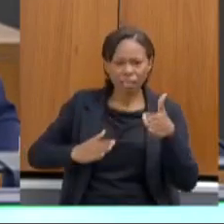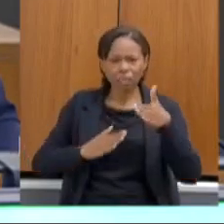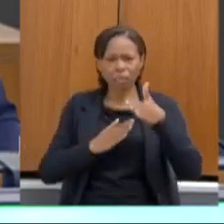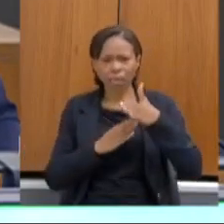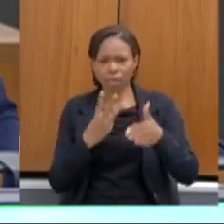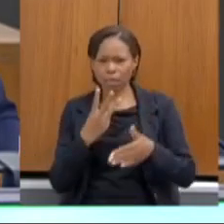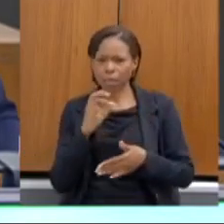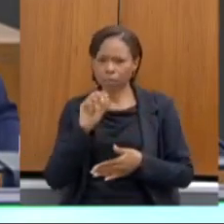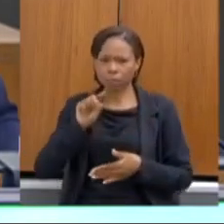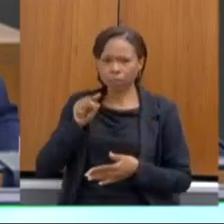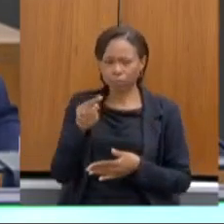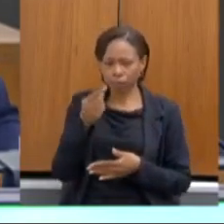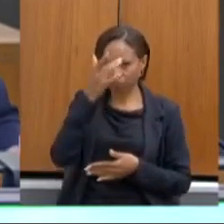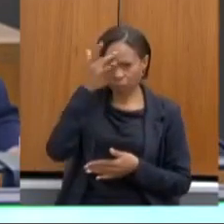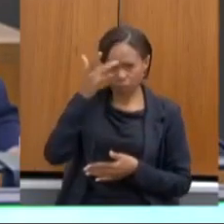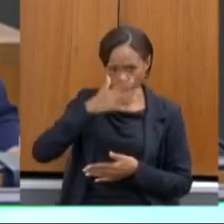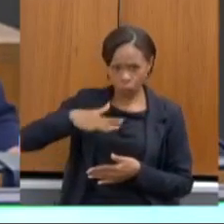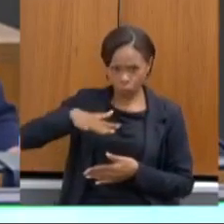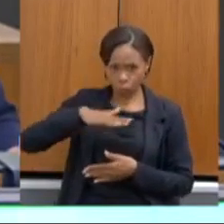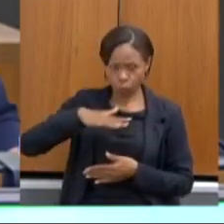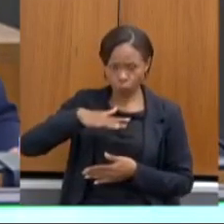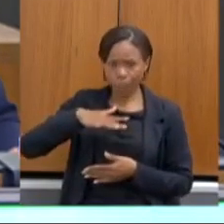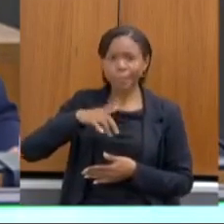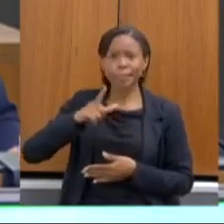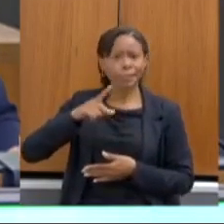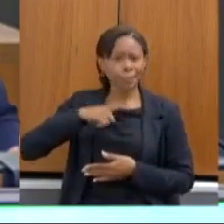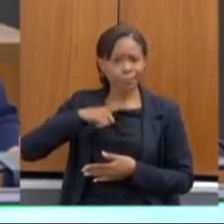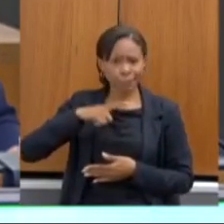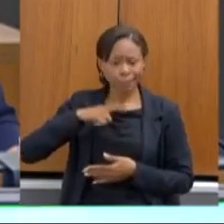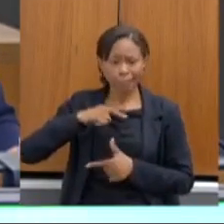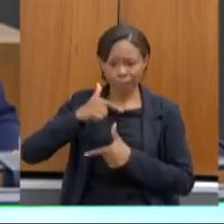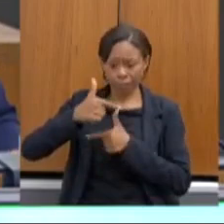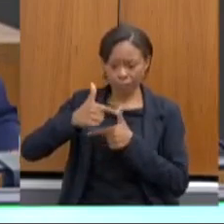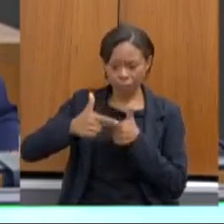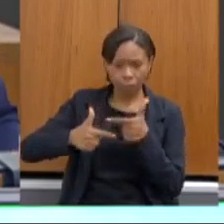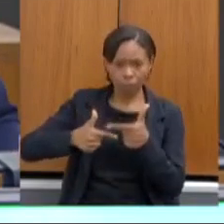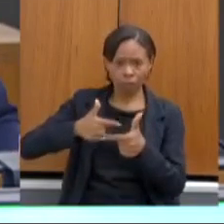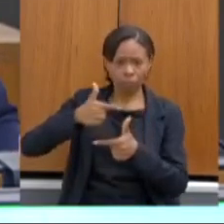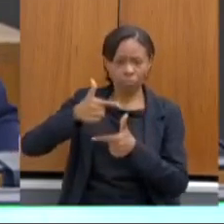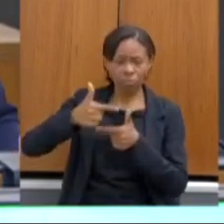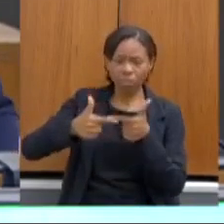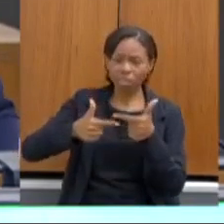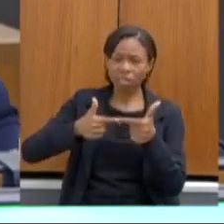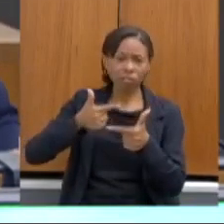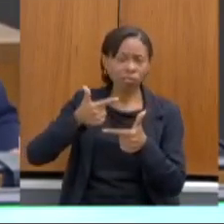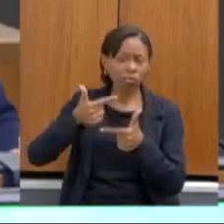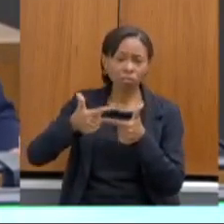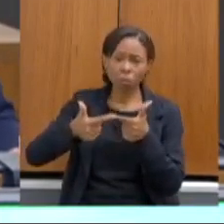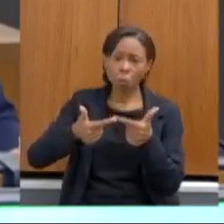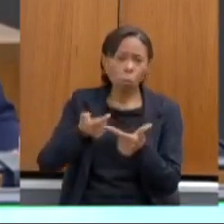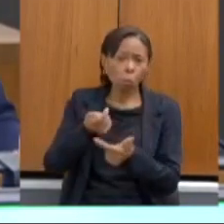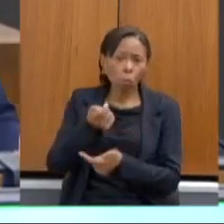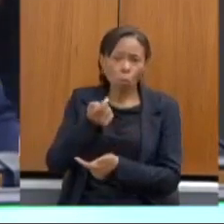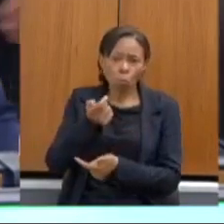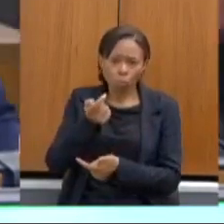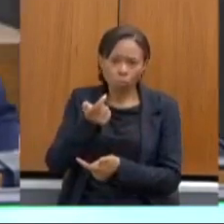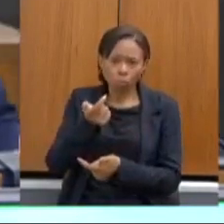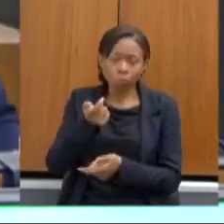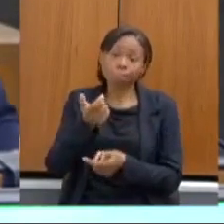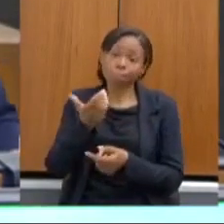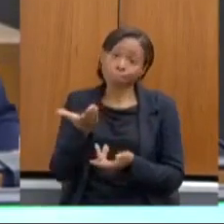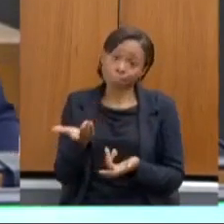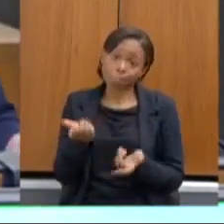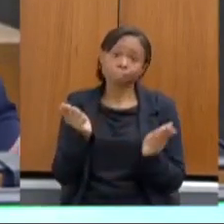tinham um uma densidade de atividade econômica muito pequena e isso possibilitou